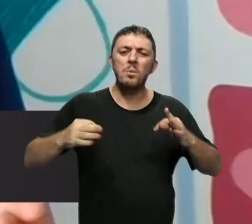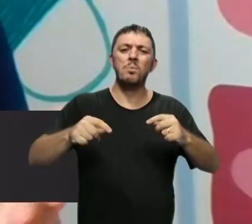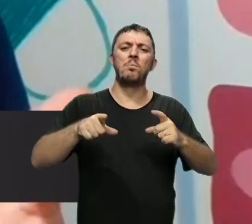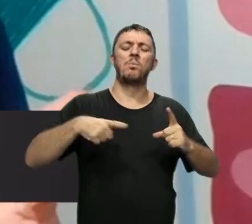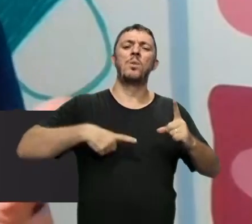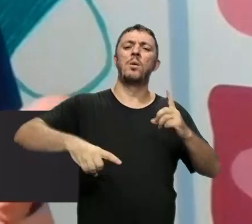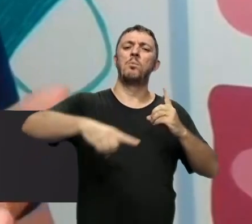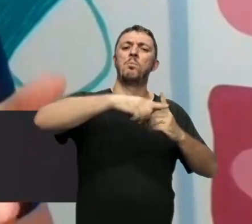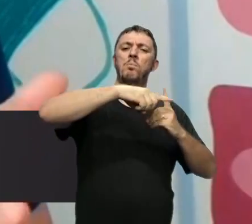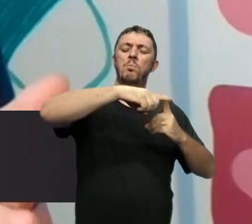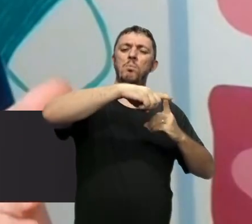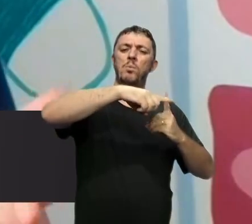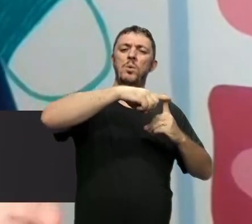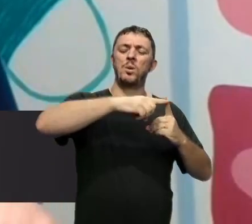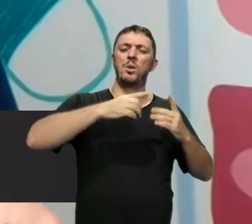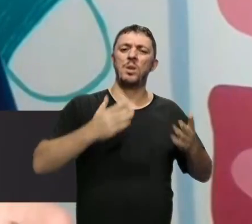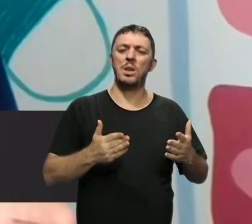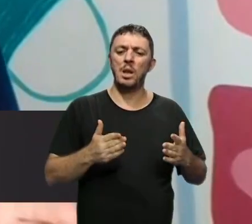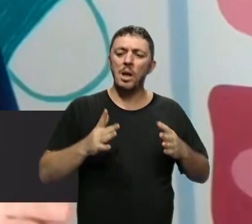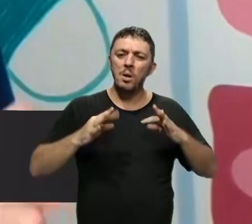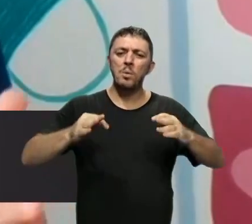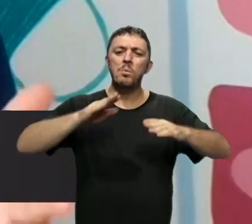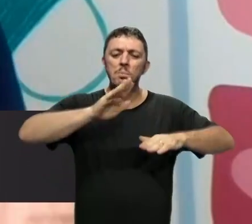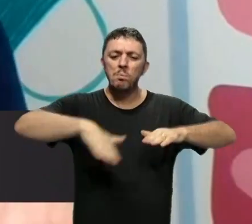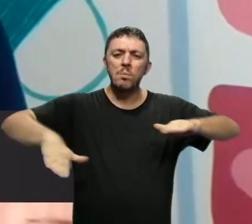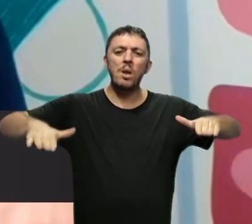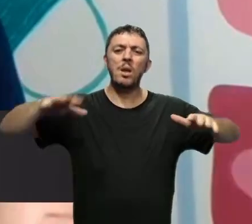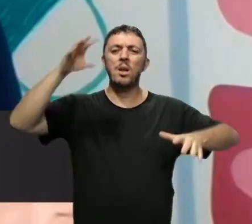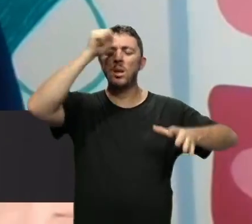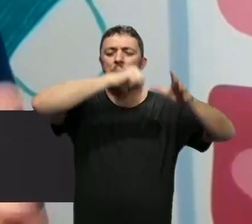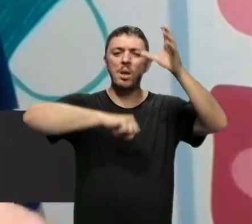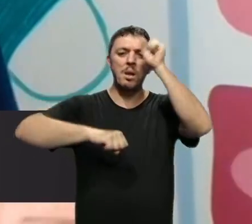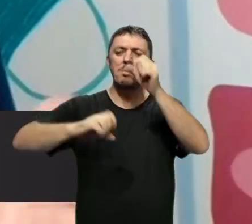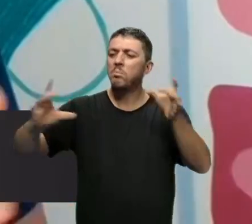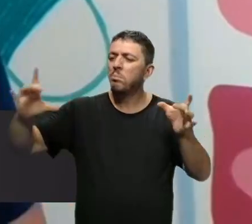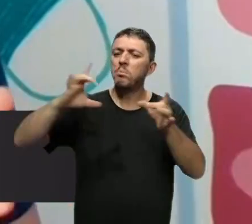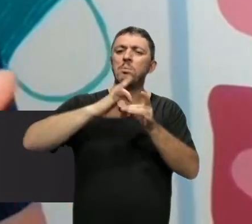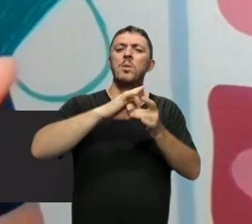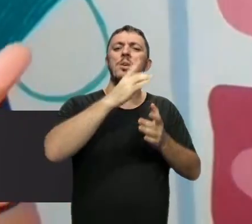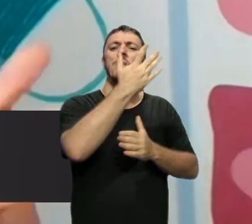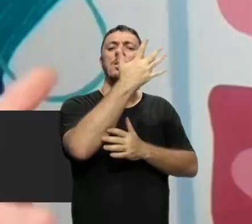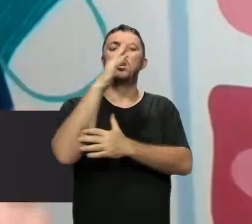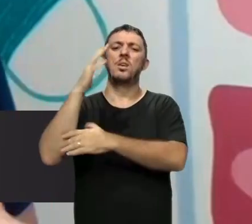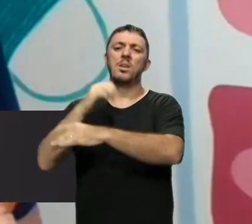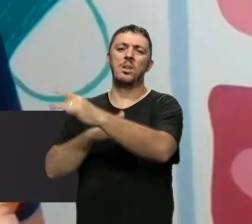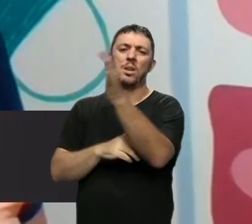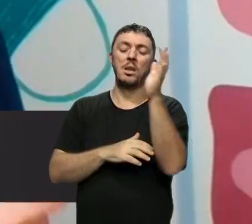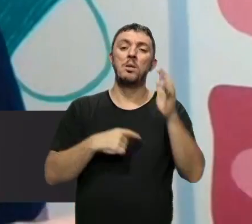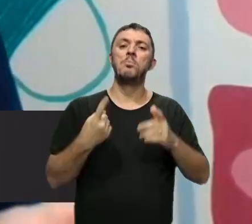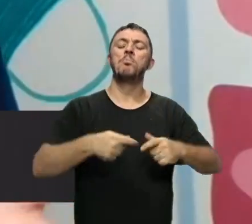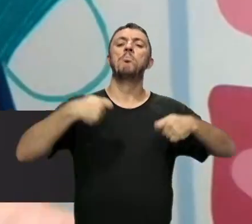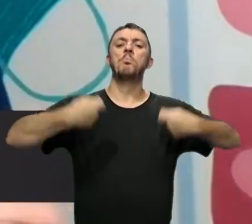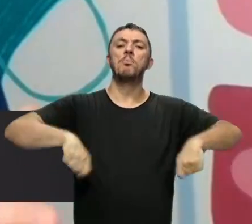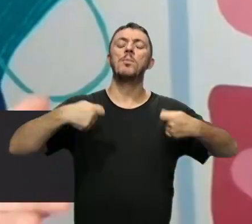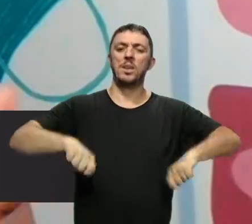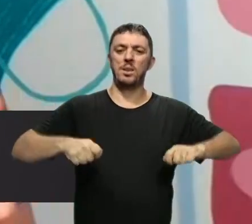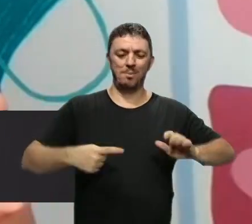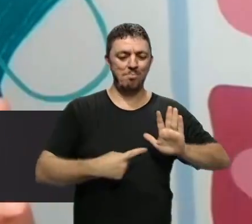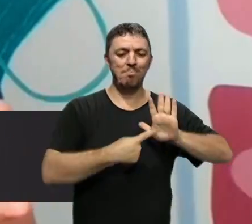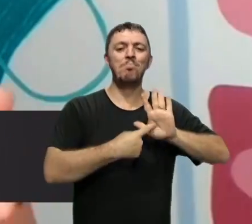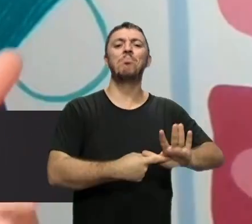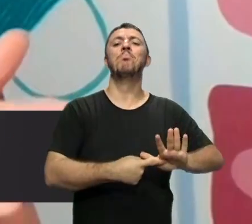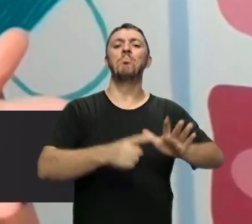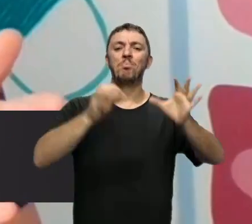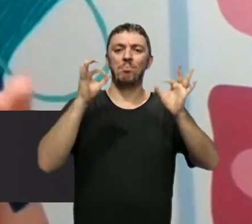gente está vendo tudo que a criança aprende nessa relação com a natureza, a gente precisa mostrar. A gente